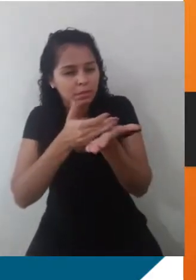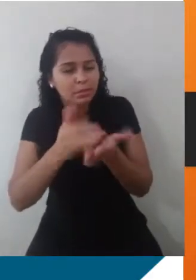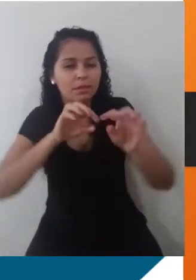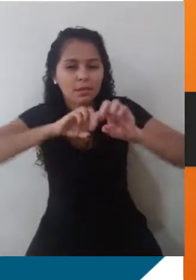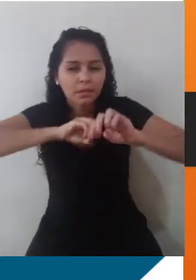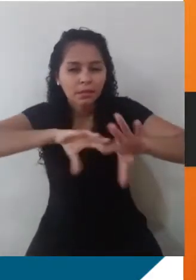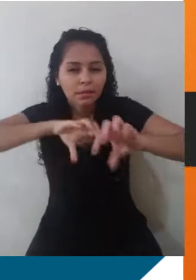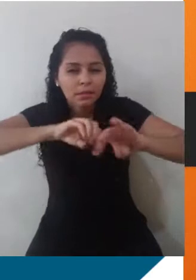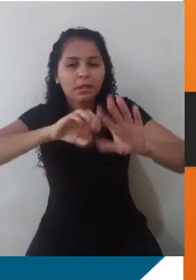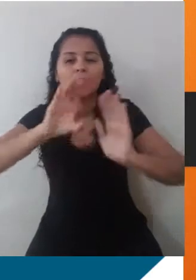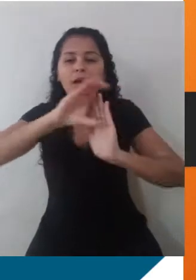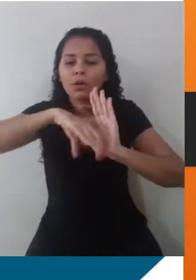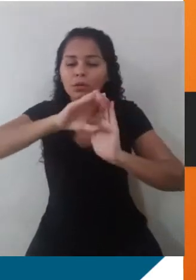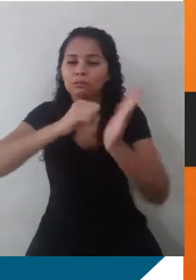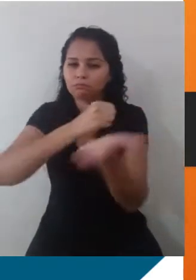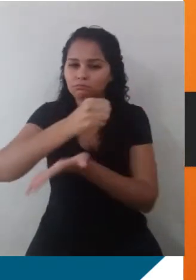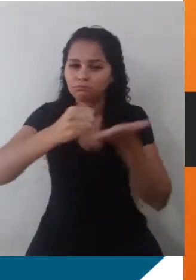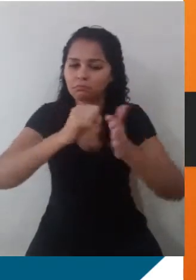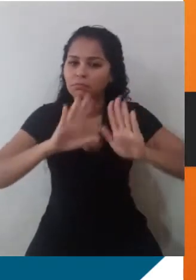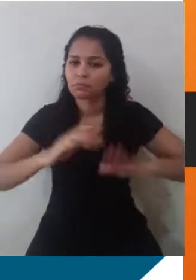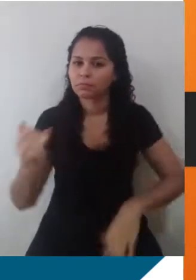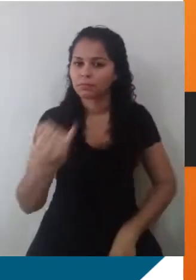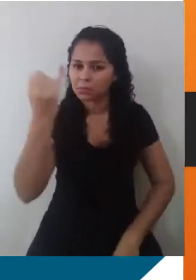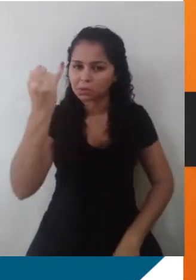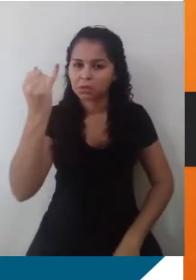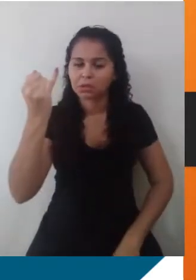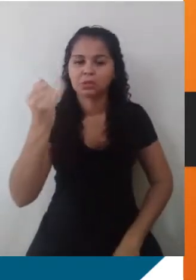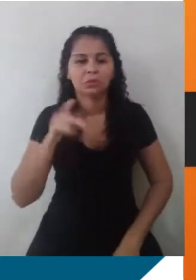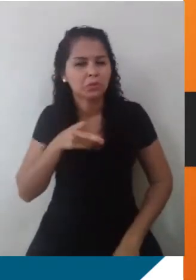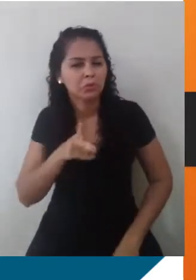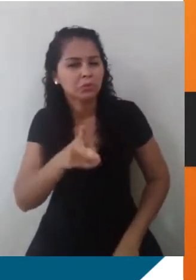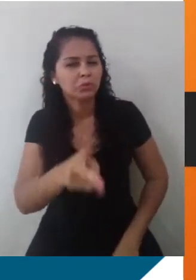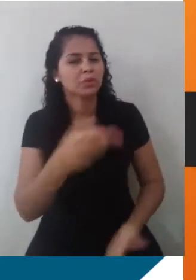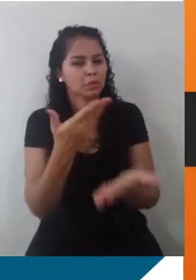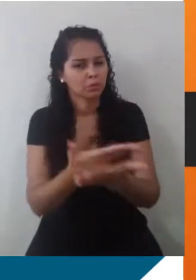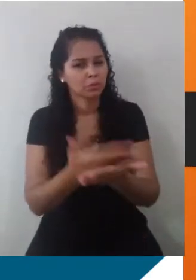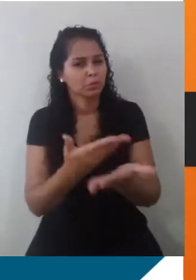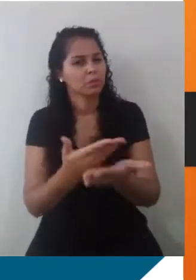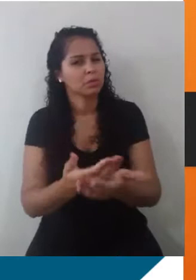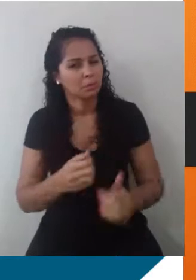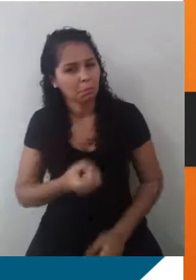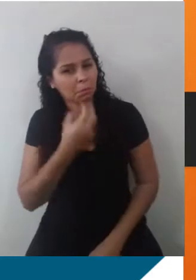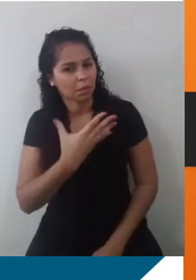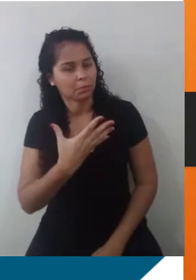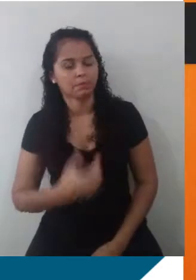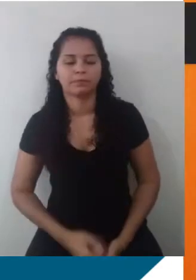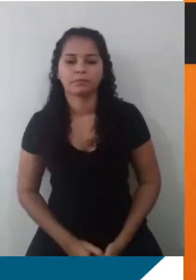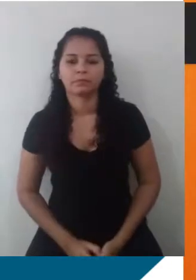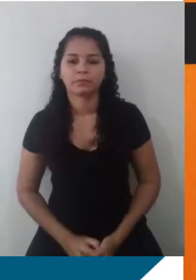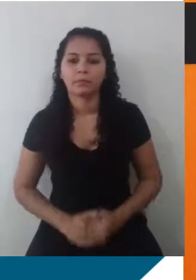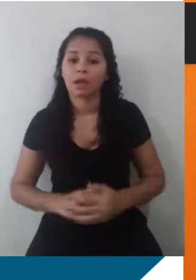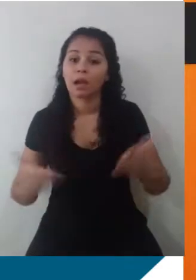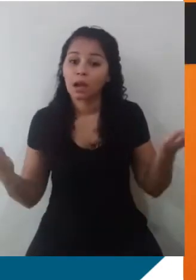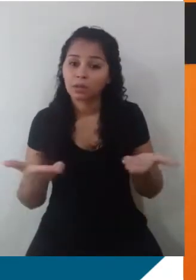ensinar conceitos básicos, porém importantes, para que você possa se sair bem na continuidade do seu estudo. Antes de